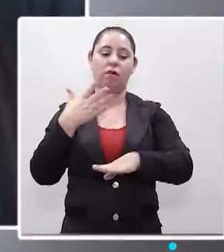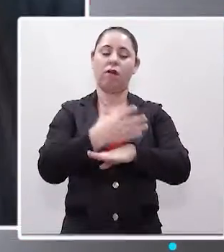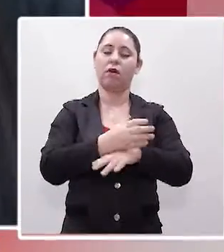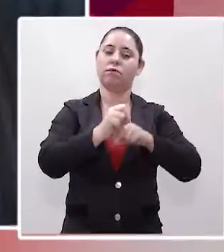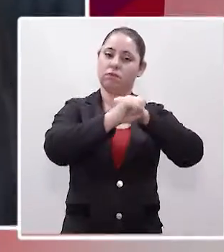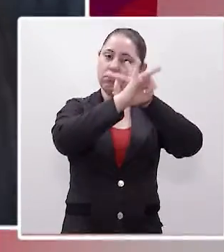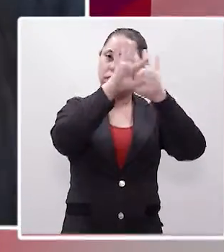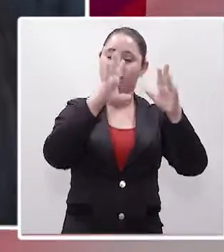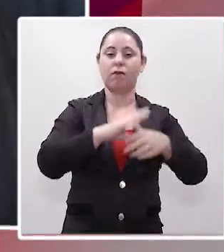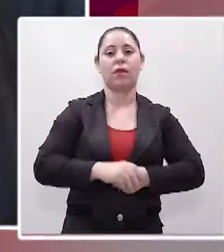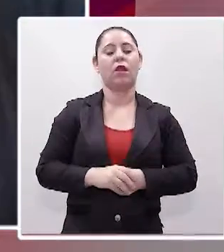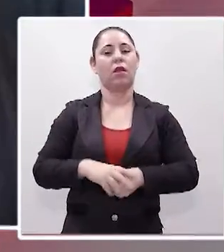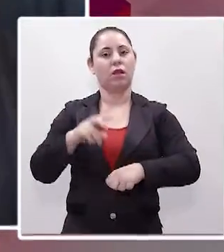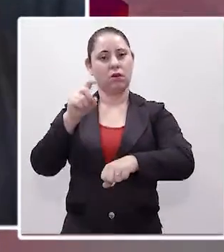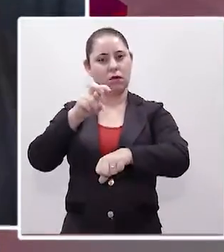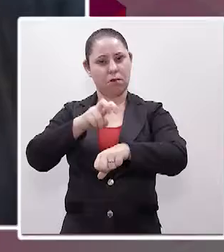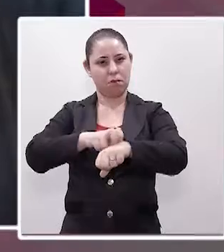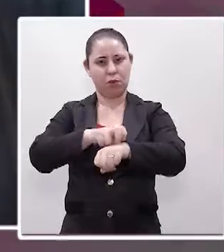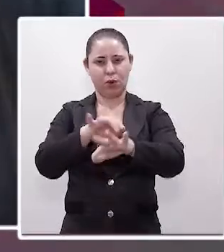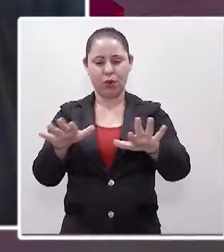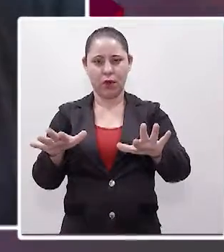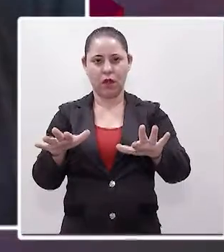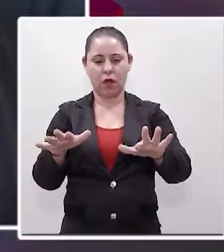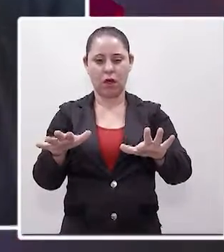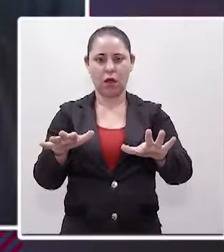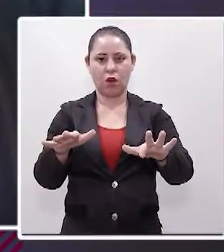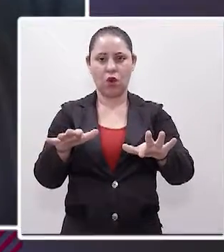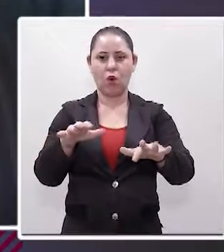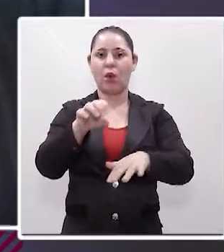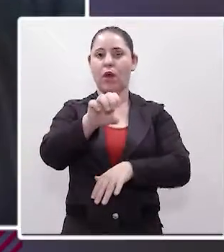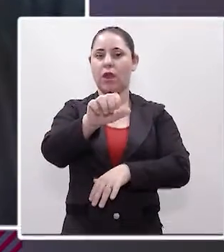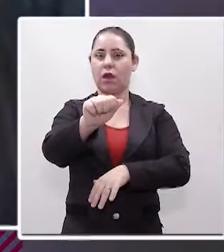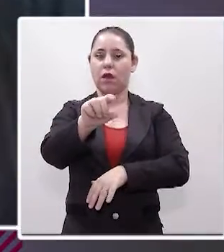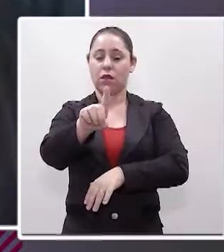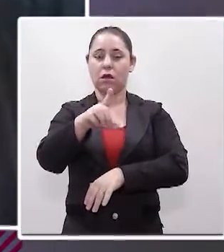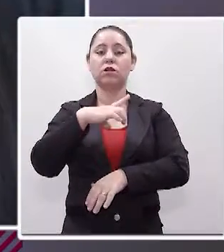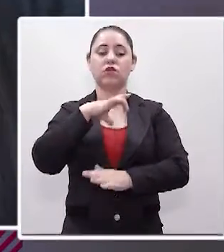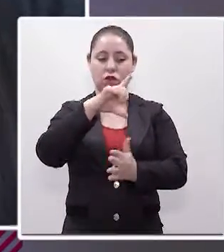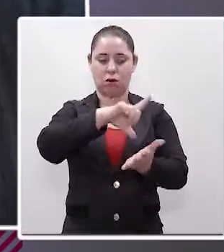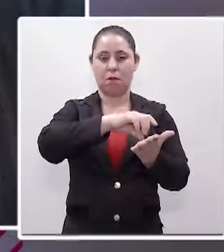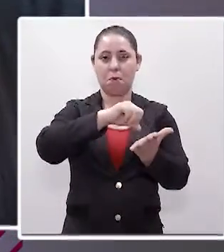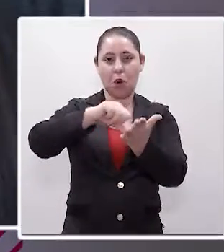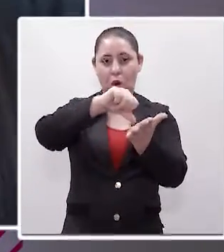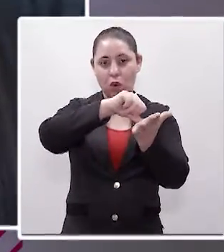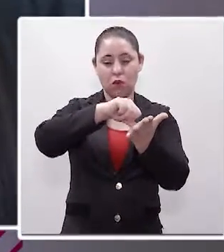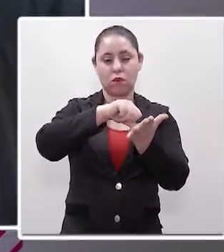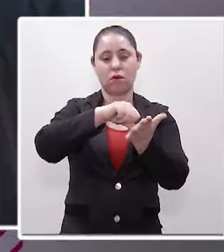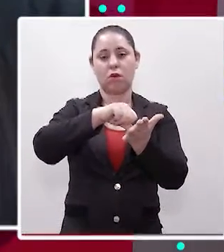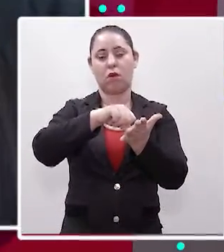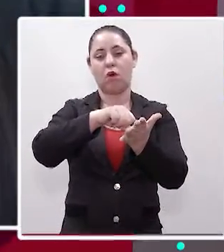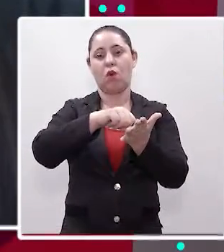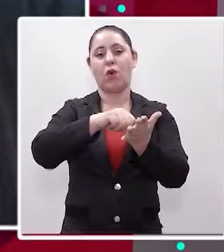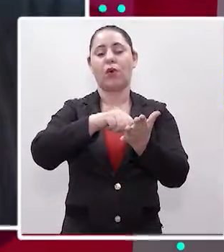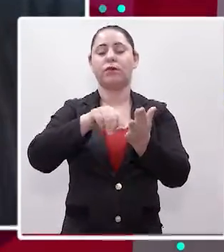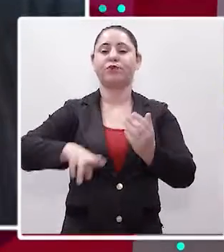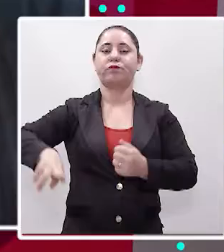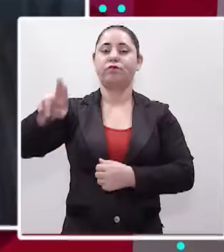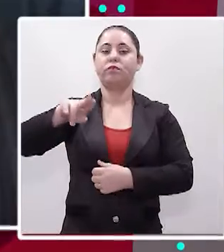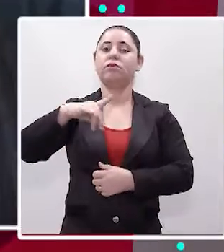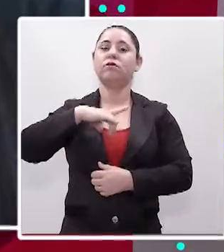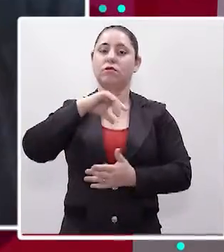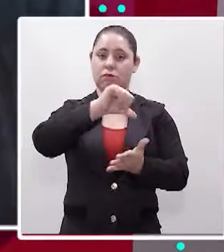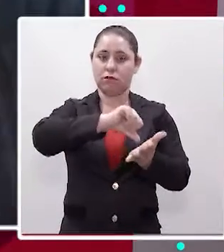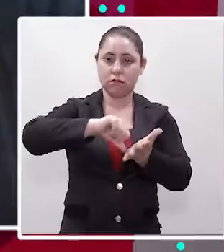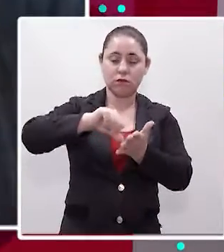alguma dúvida que ele tem. E na pandemia, mesmo os cursos EAD que tinham esses polos, né,